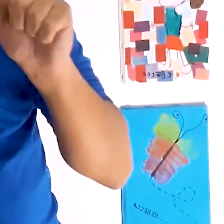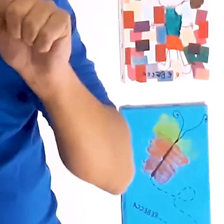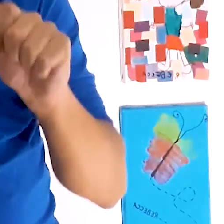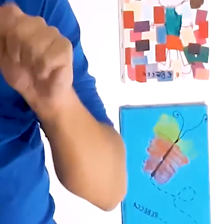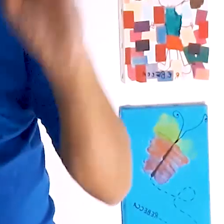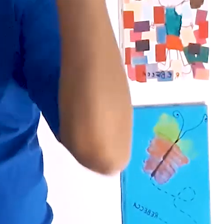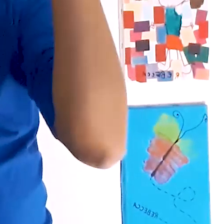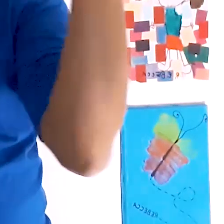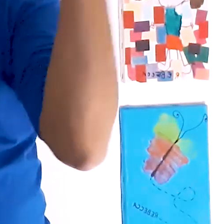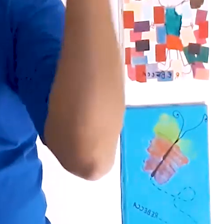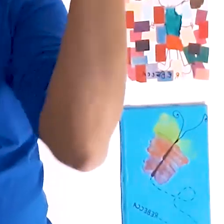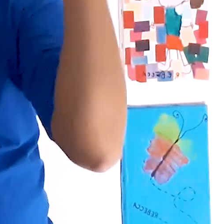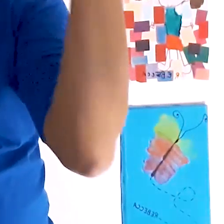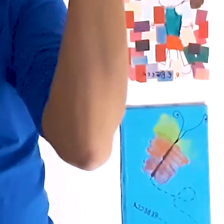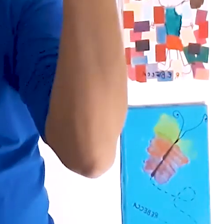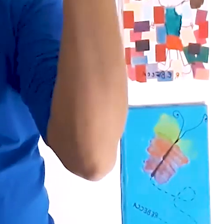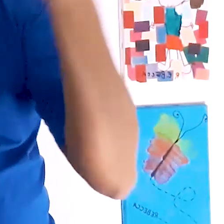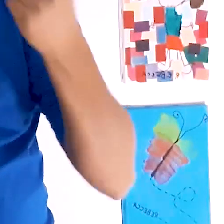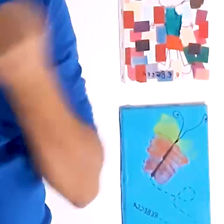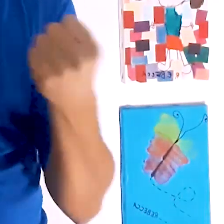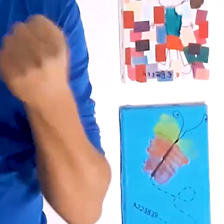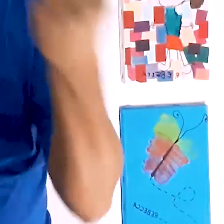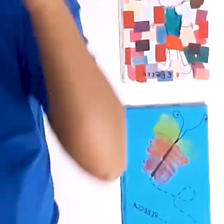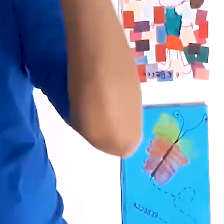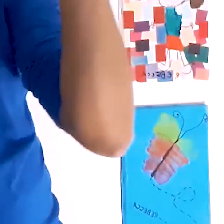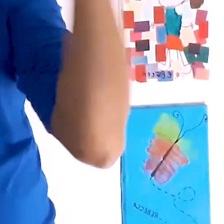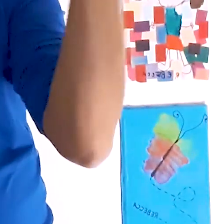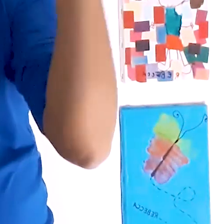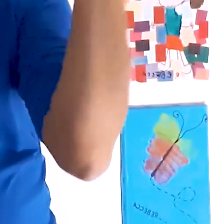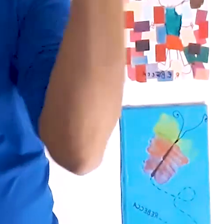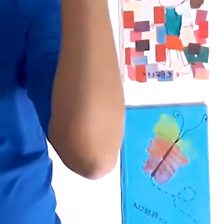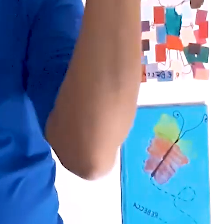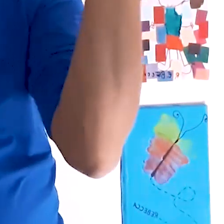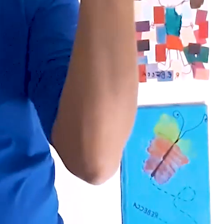Ambulância. Ambulância. Olha só.